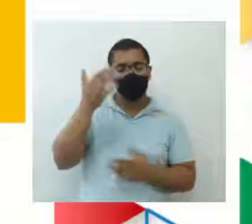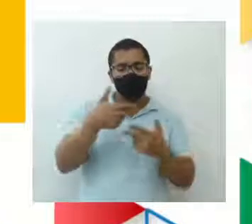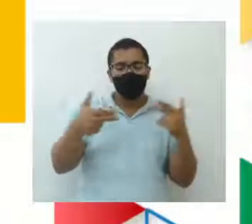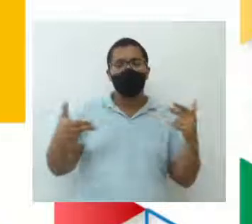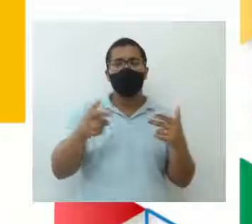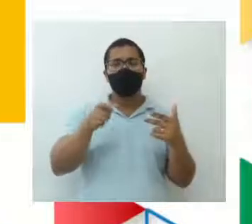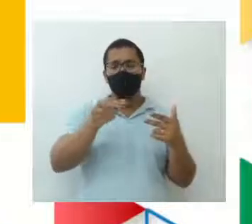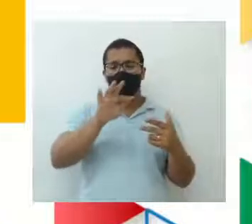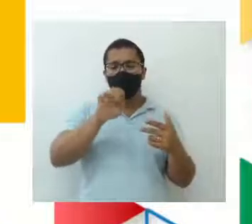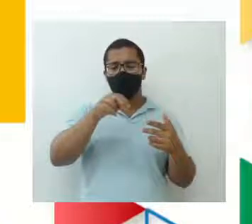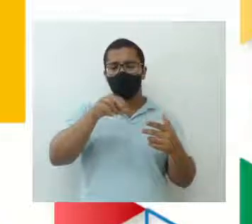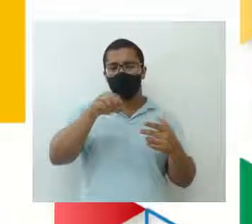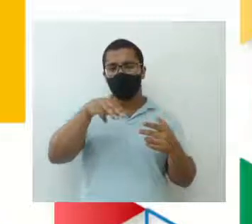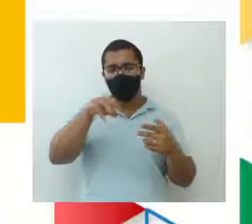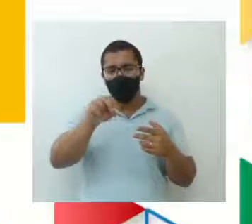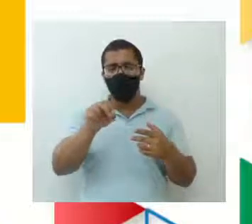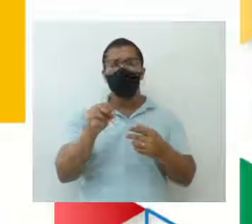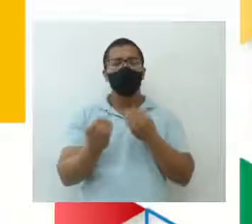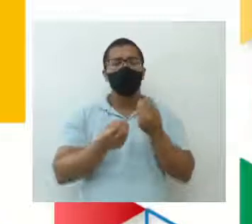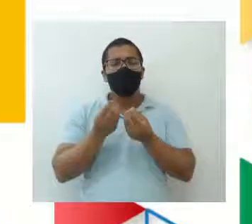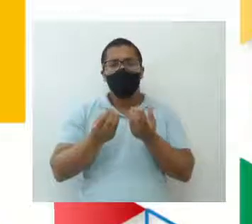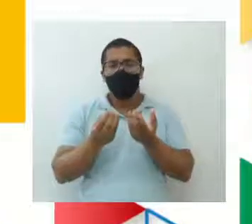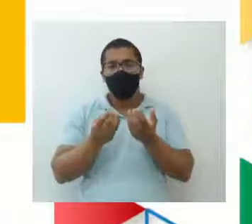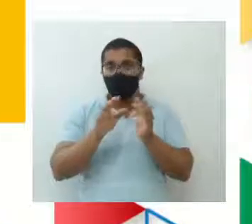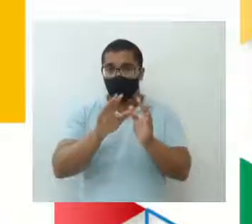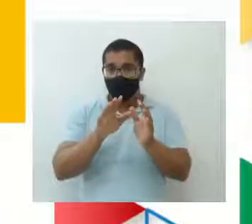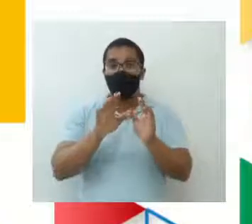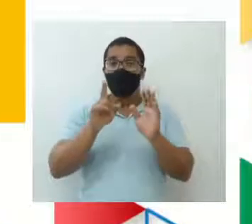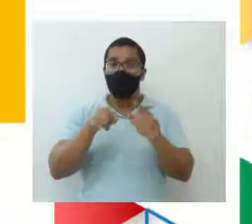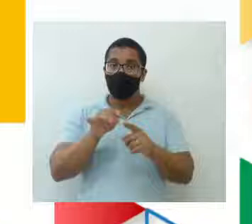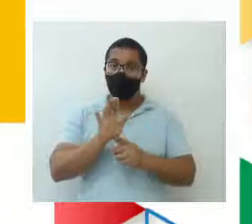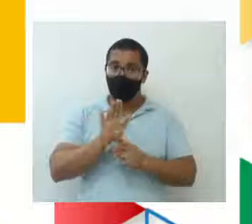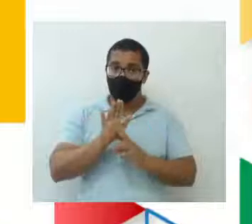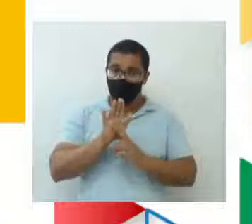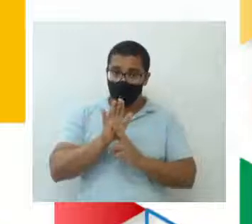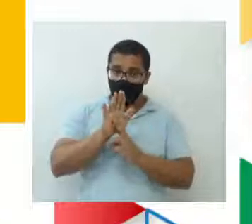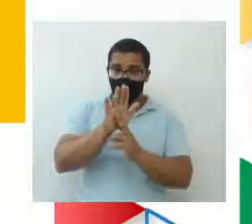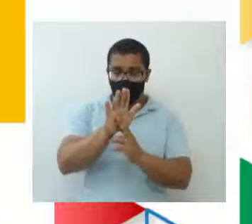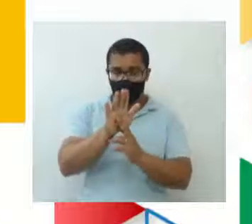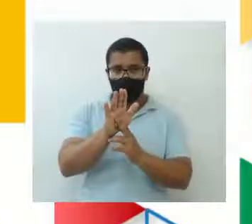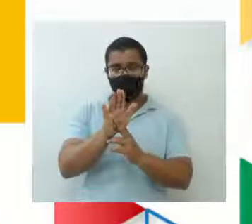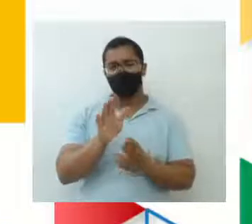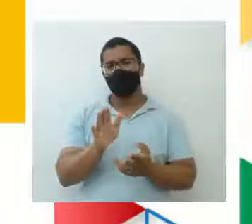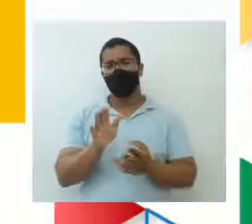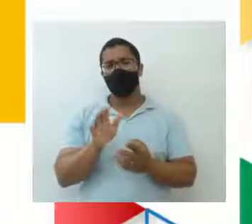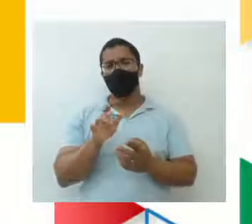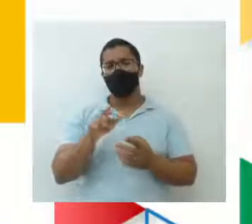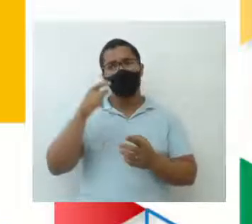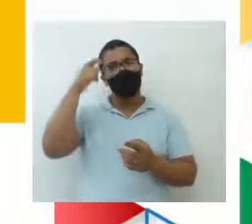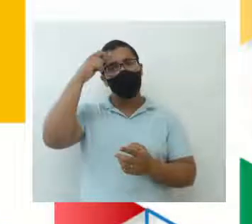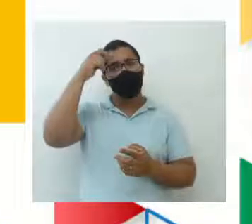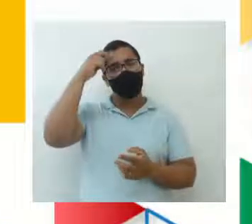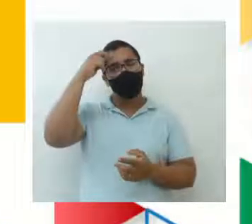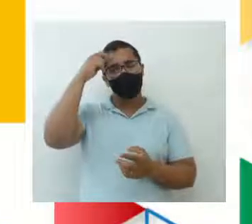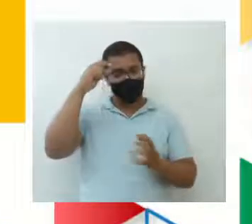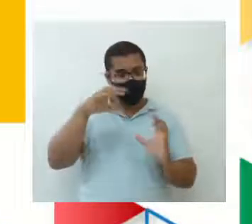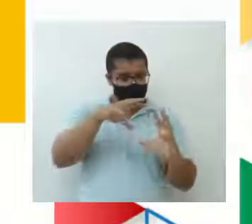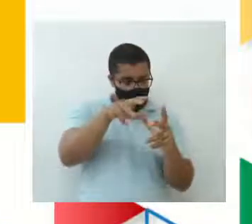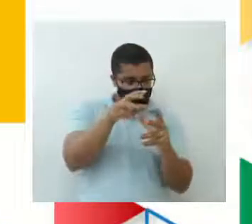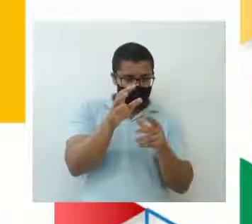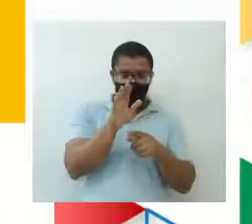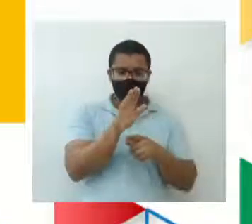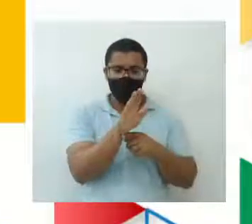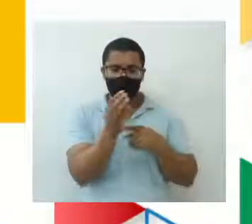Vamos ver. Os fenômenos são entendidos pela representação que a consciência faz do mundo. O